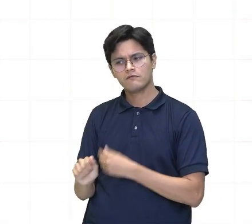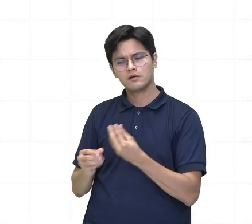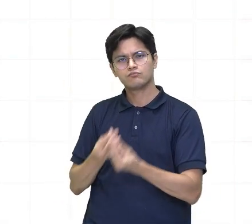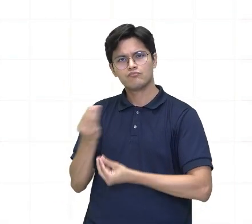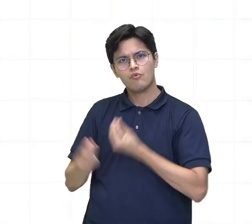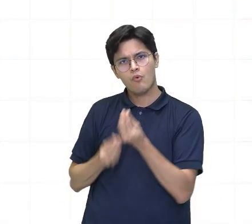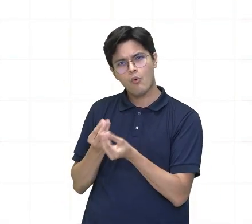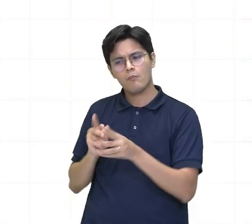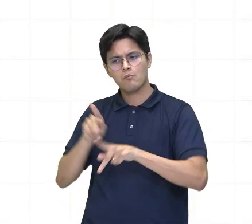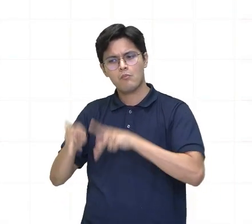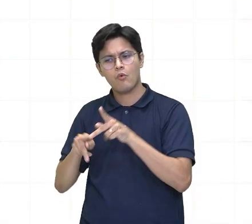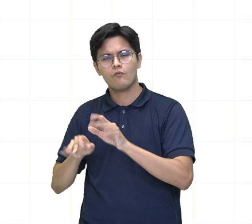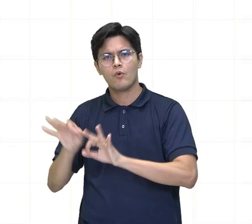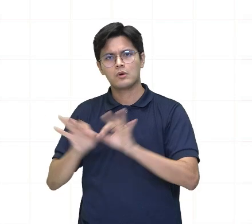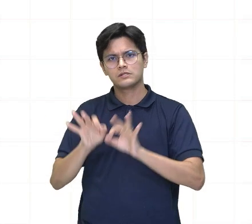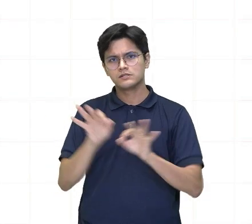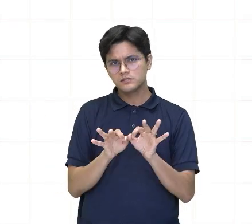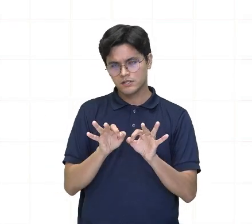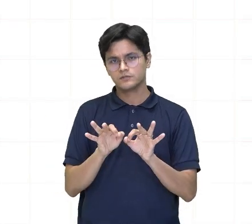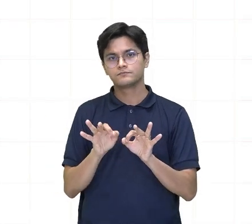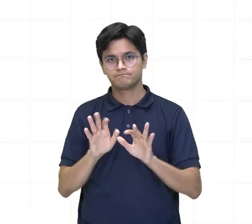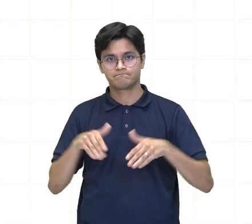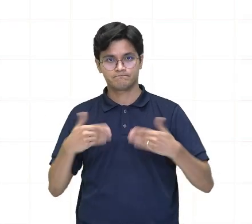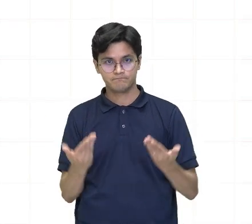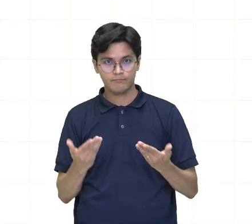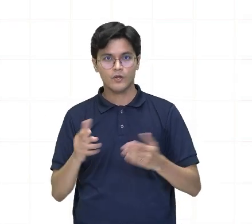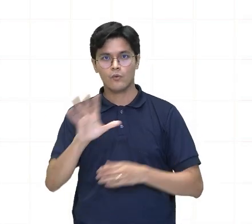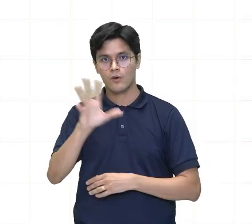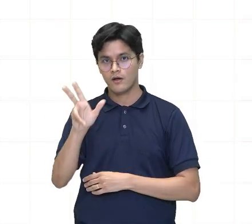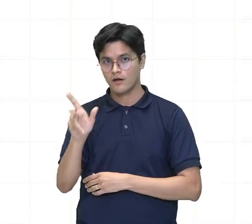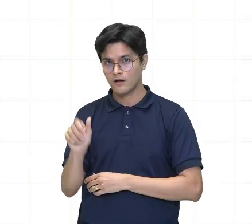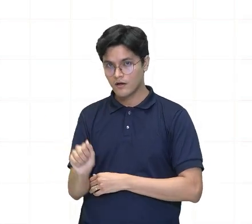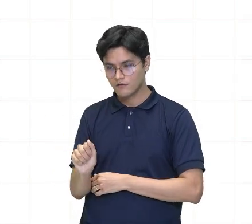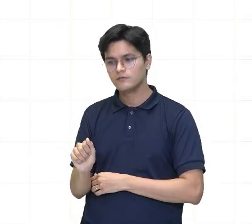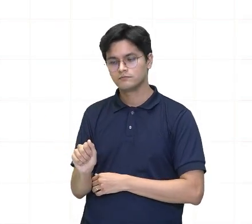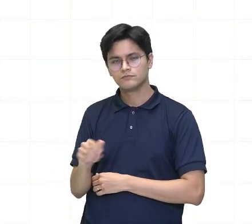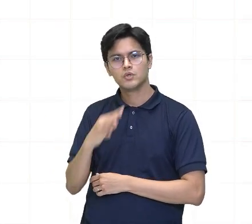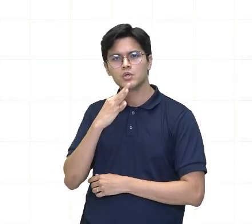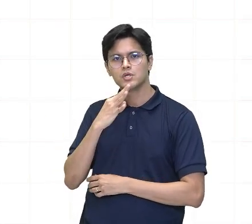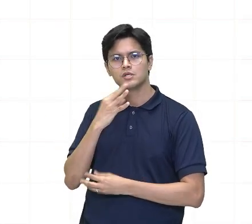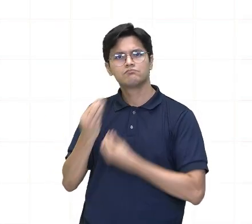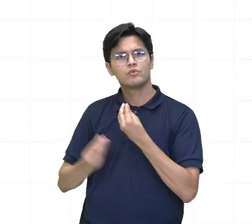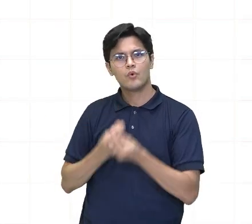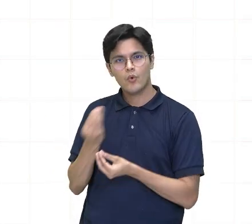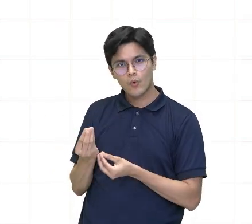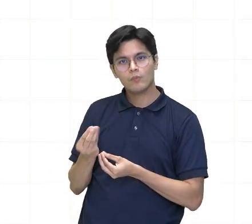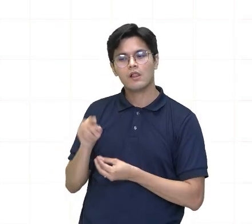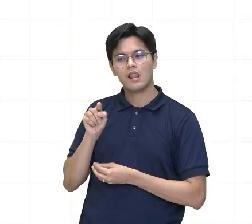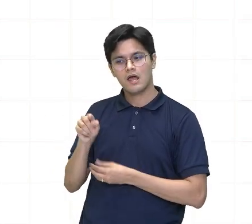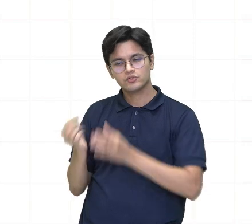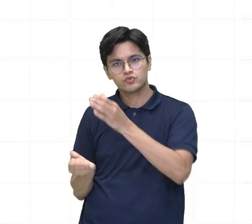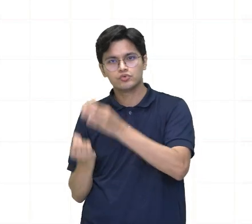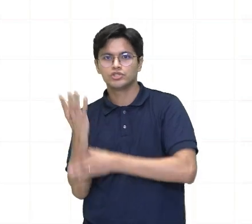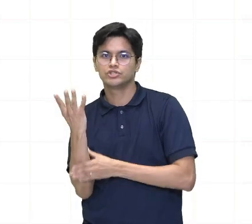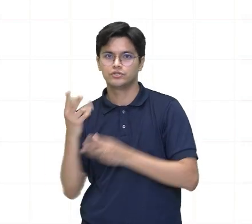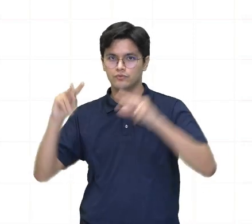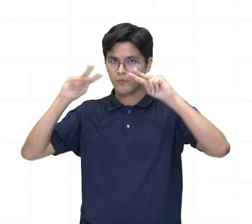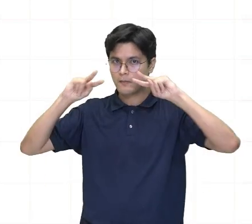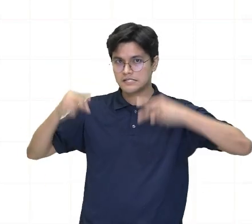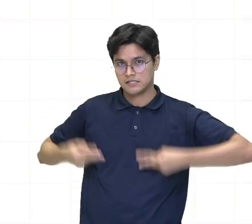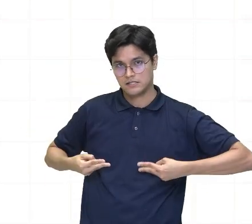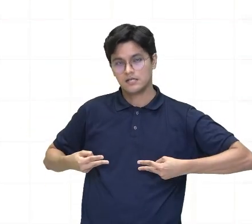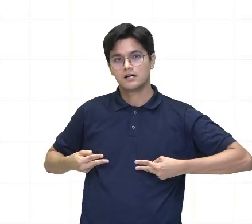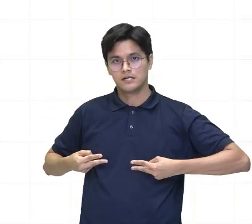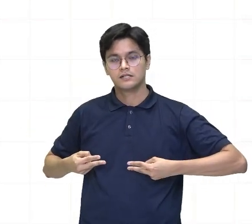que a África poderia oferecer? Então, a África ela é conhecida como o berço da humanidade. Na África, temos